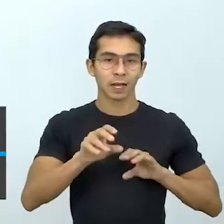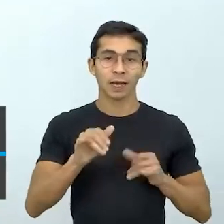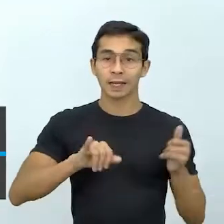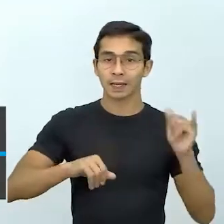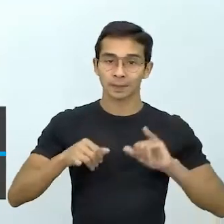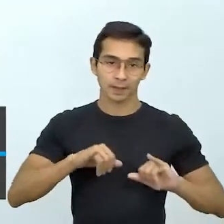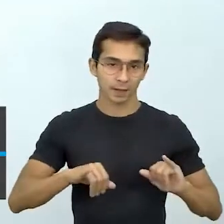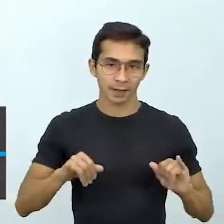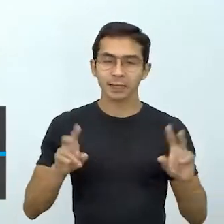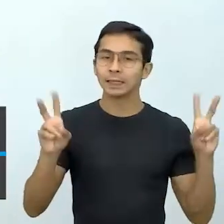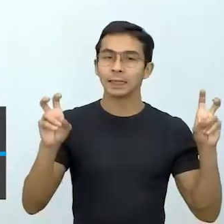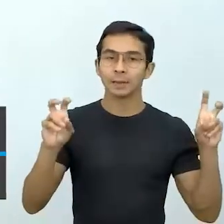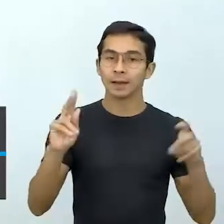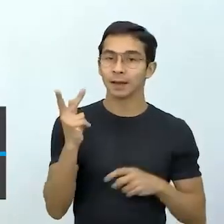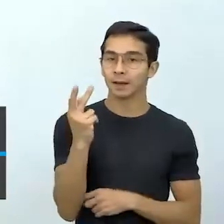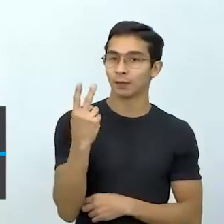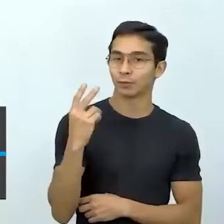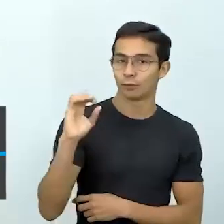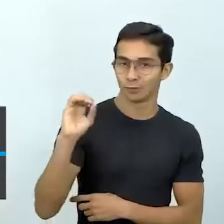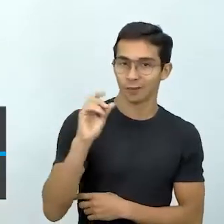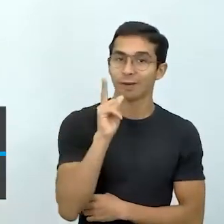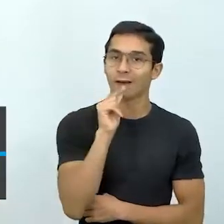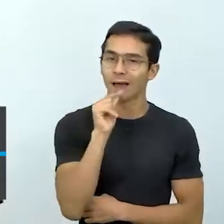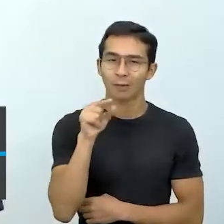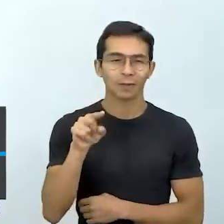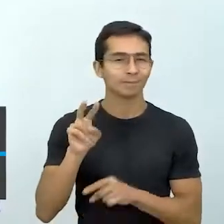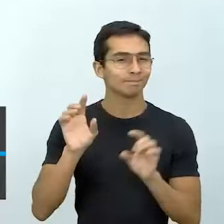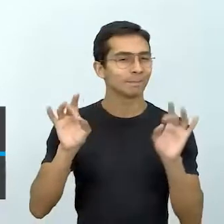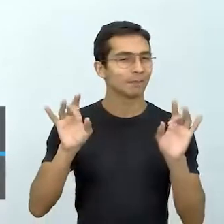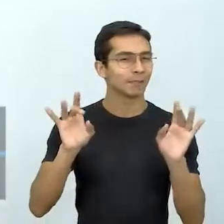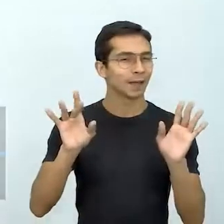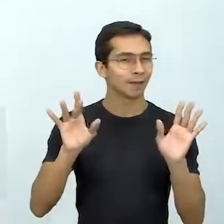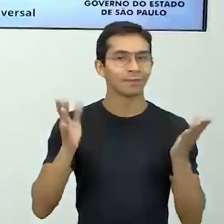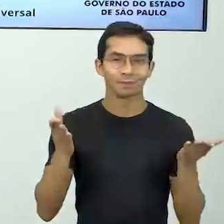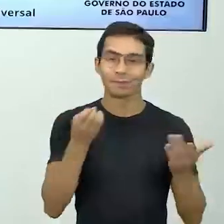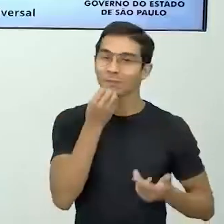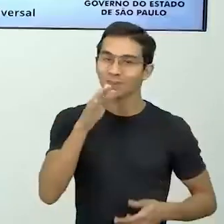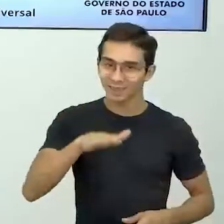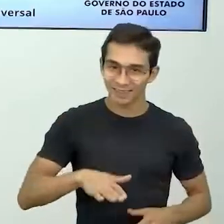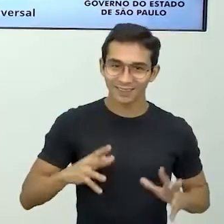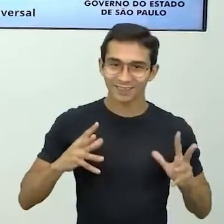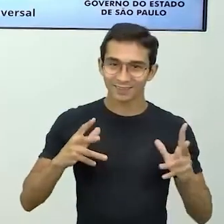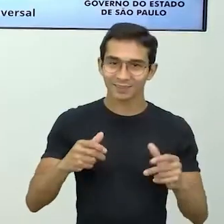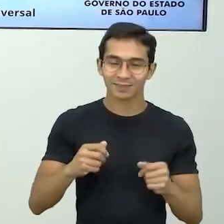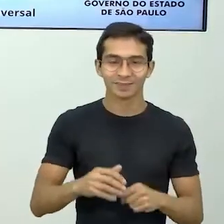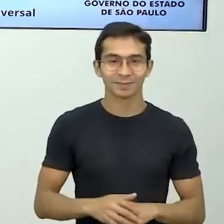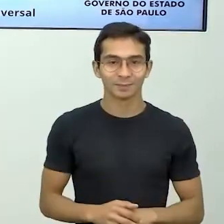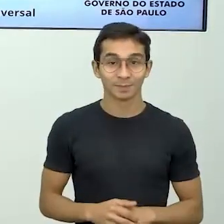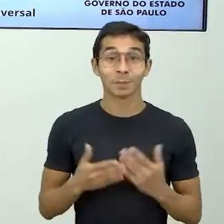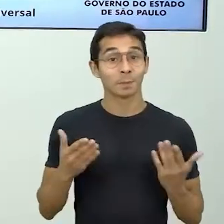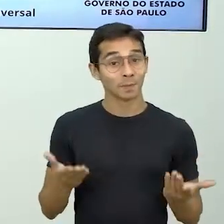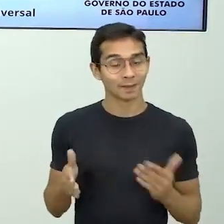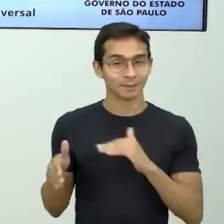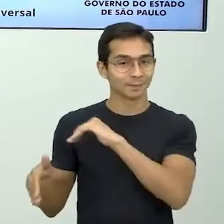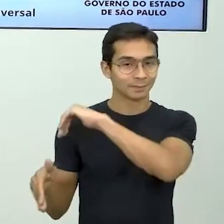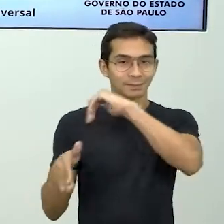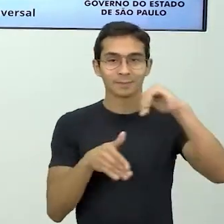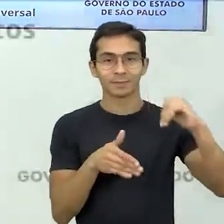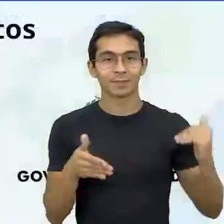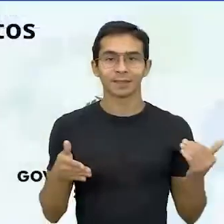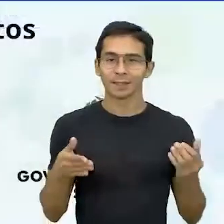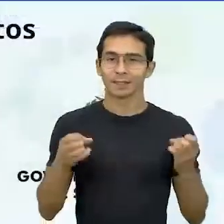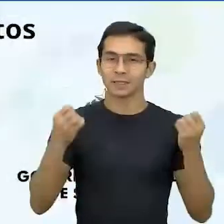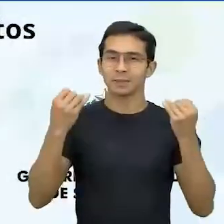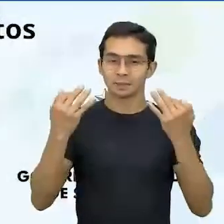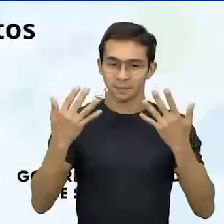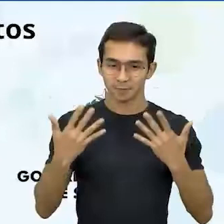da água como um bem precioso. Uma boa tarde a todos. Muito bem, nós estamos aqui falando a respeito do